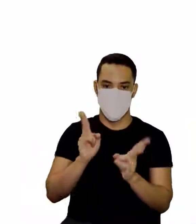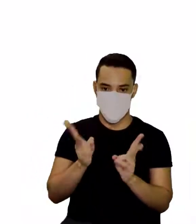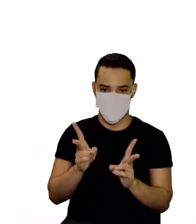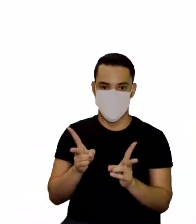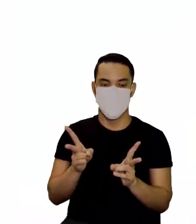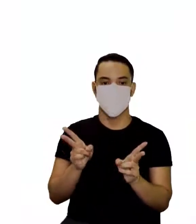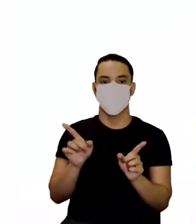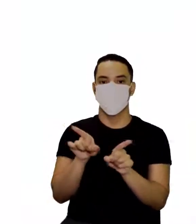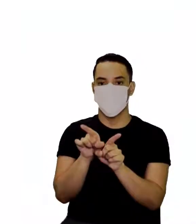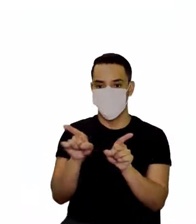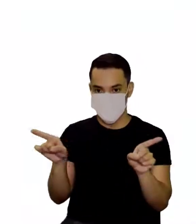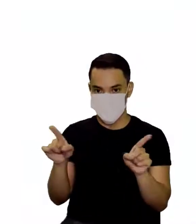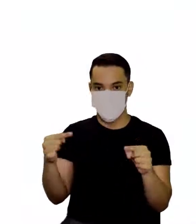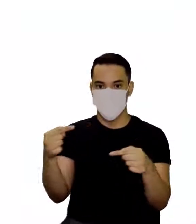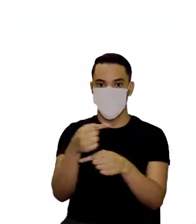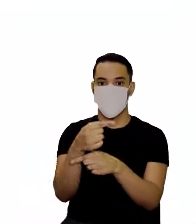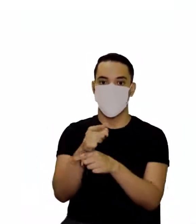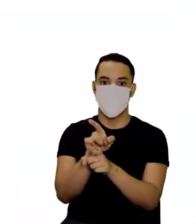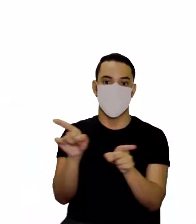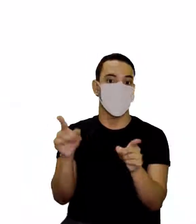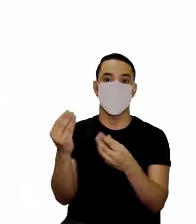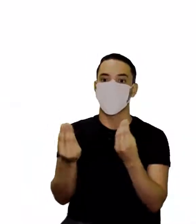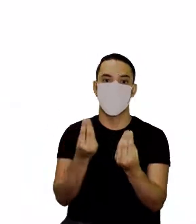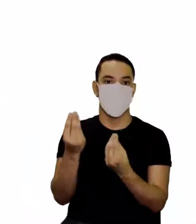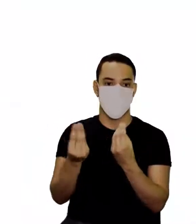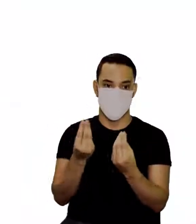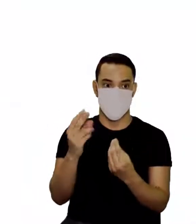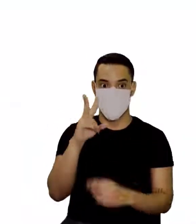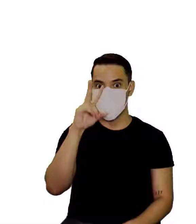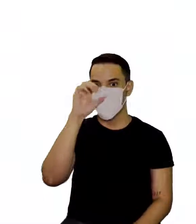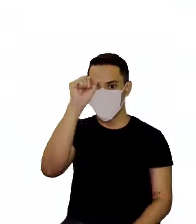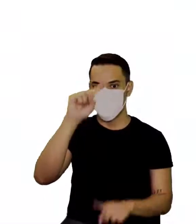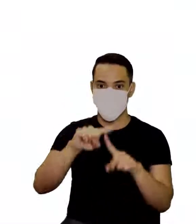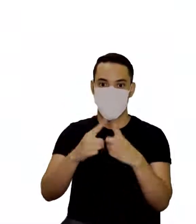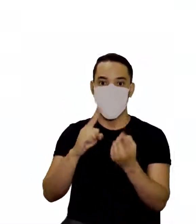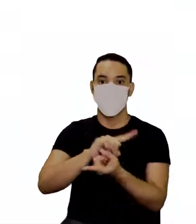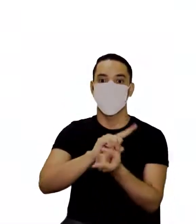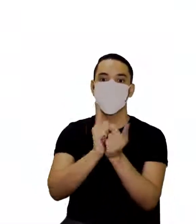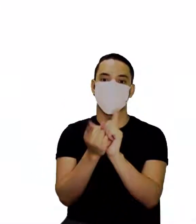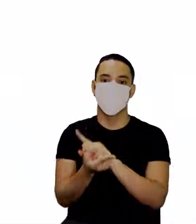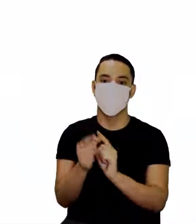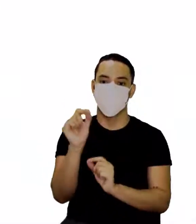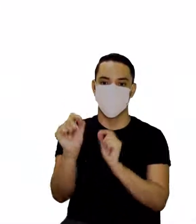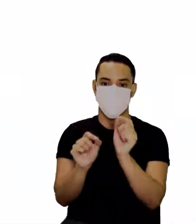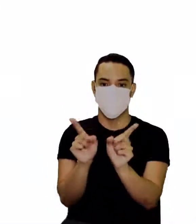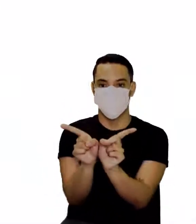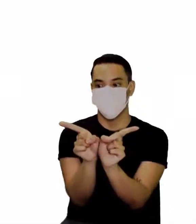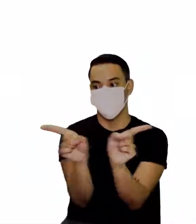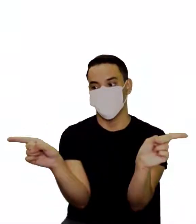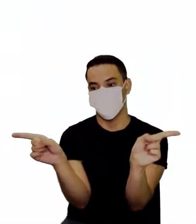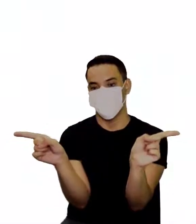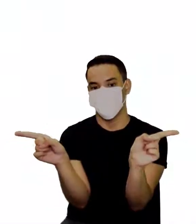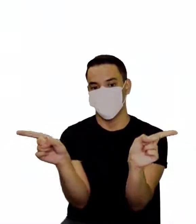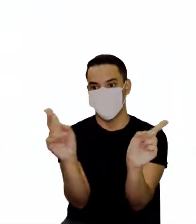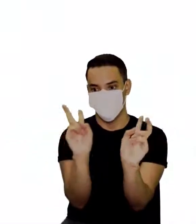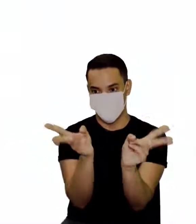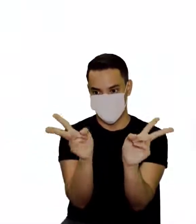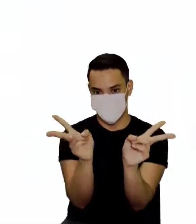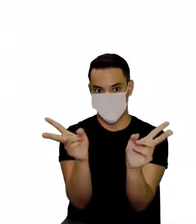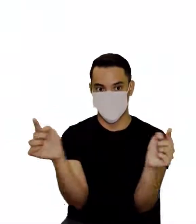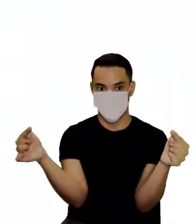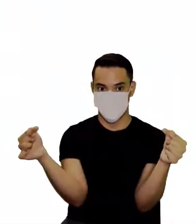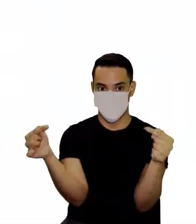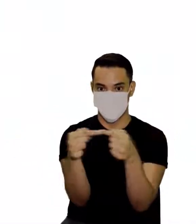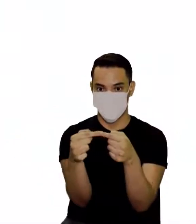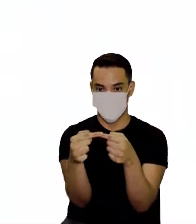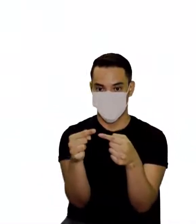mesma direção e sentido a força e o campo elétrico. Só mudou de sentido, mas as duas têm